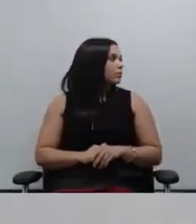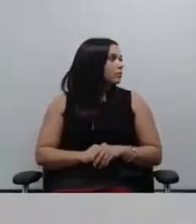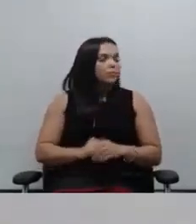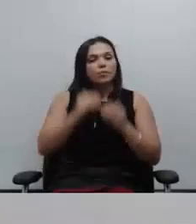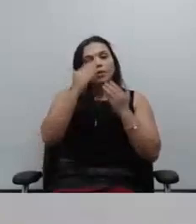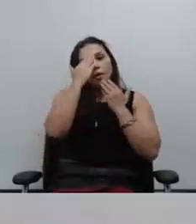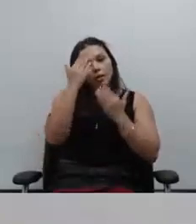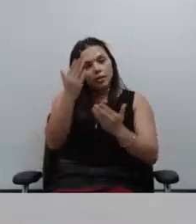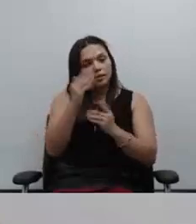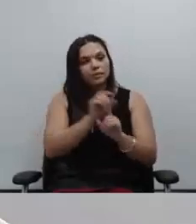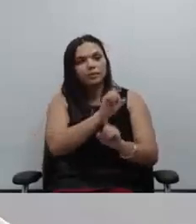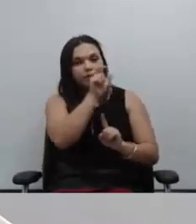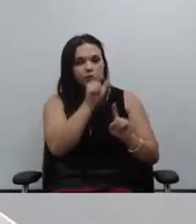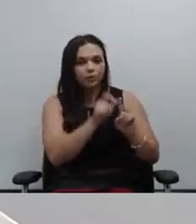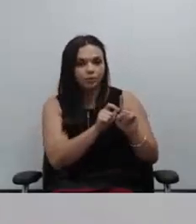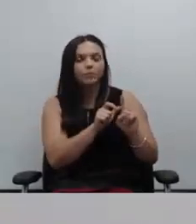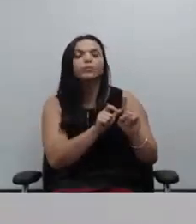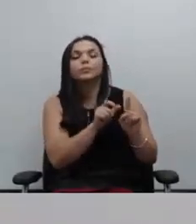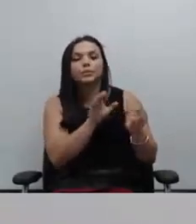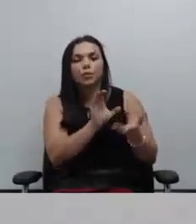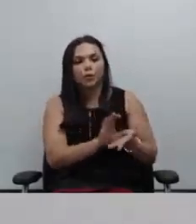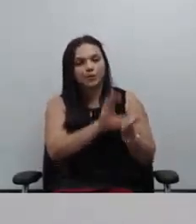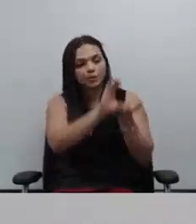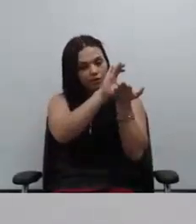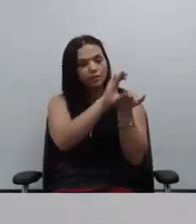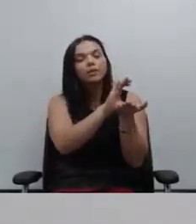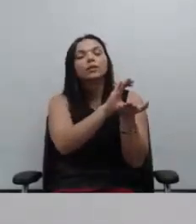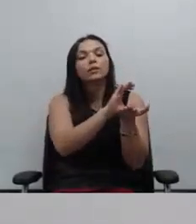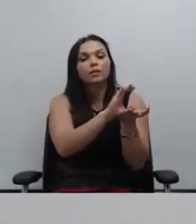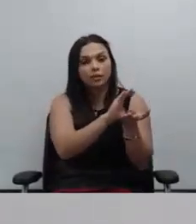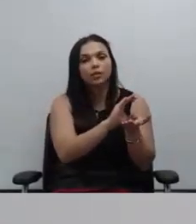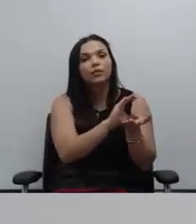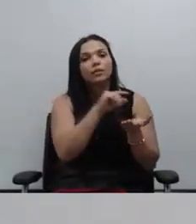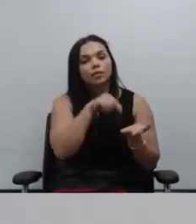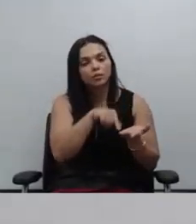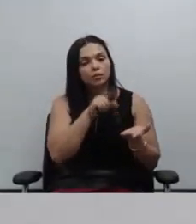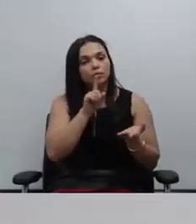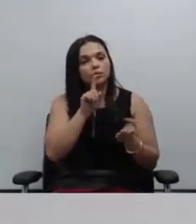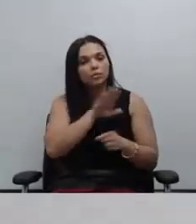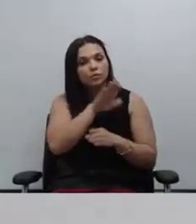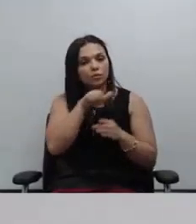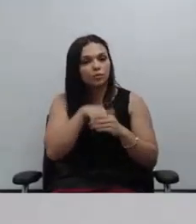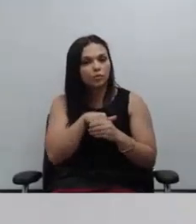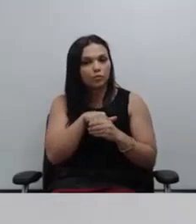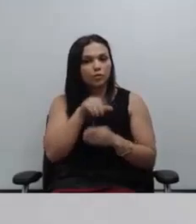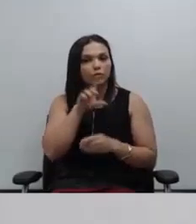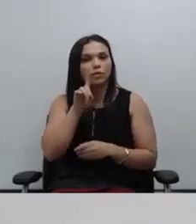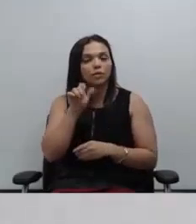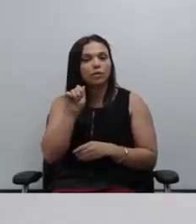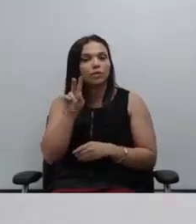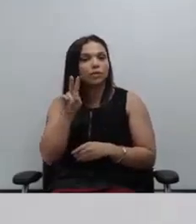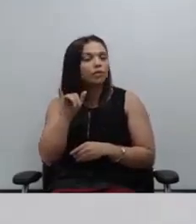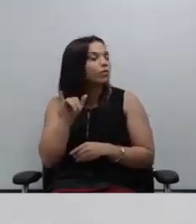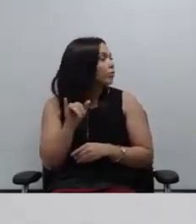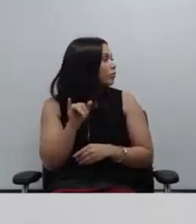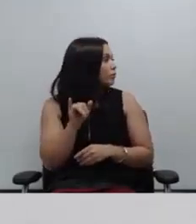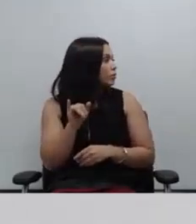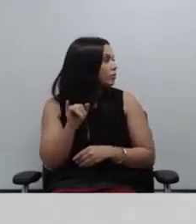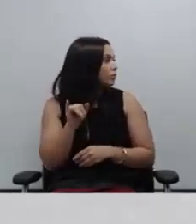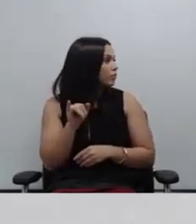Agradeço ao excelentíssimo conselheiro. Pela ordem de antiguidade, como voto conselheiro Davi Eduardo Depine Filho.